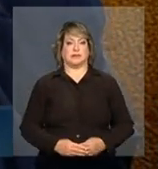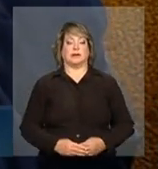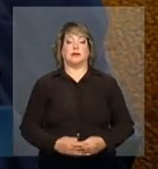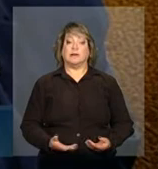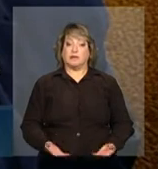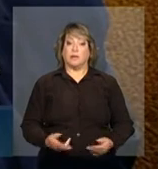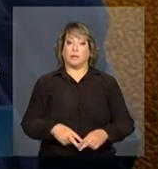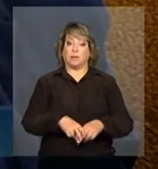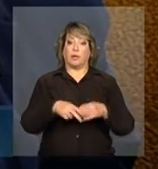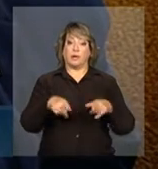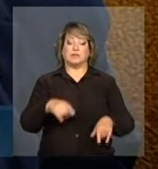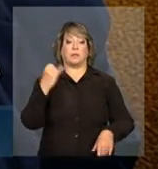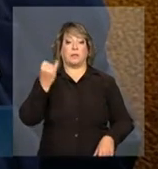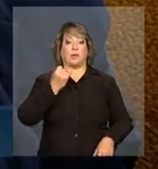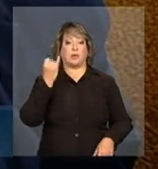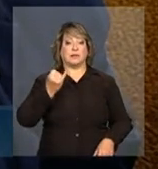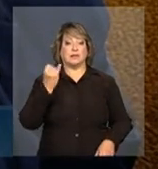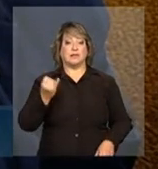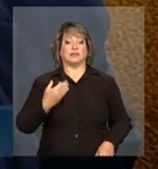é importante que a gente vá